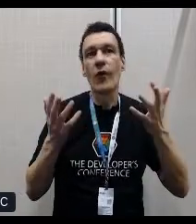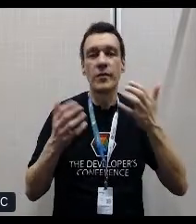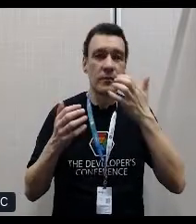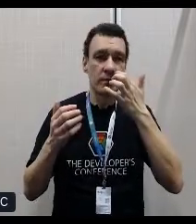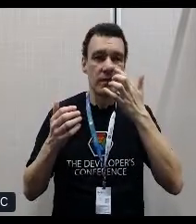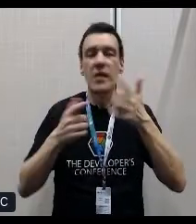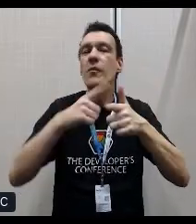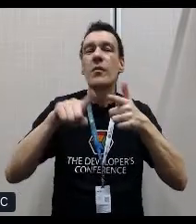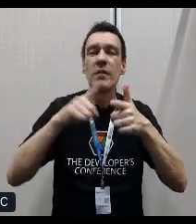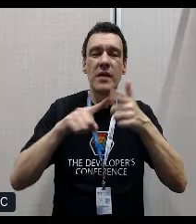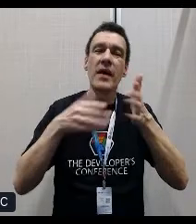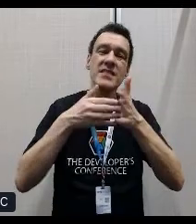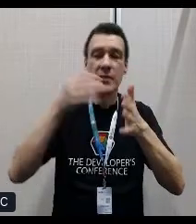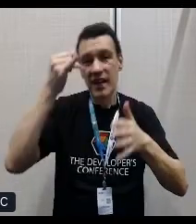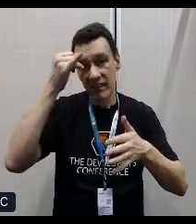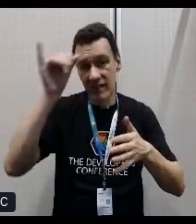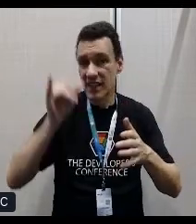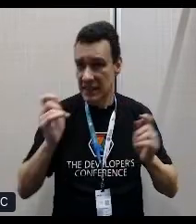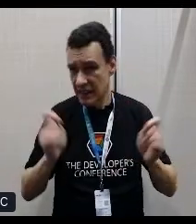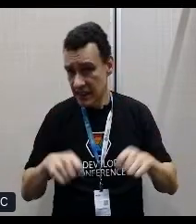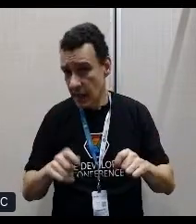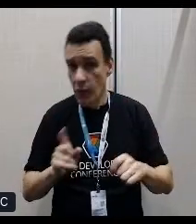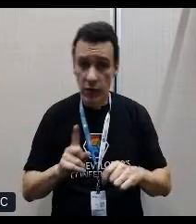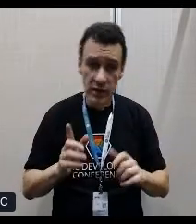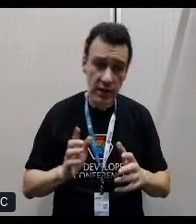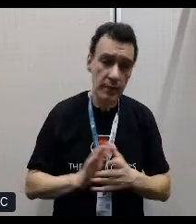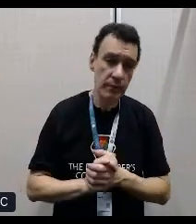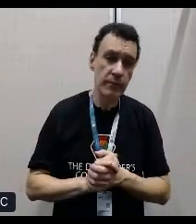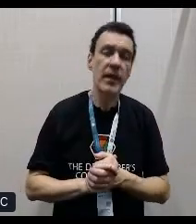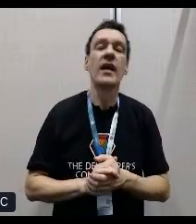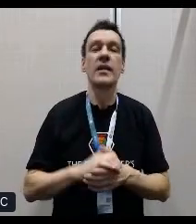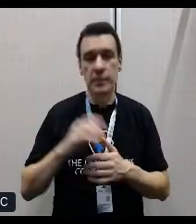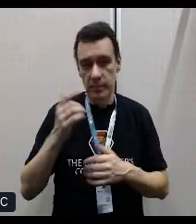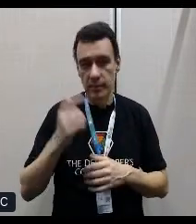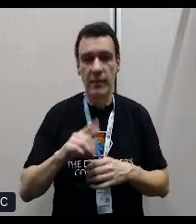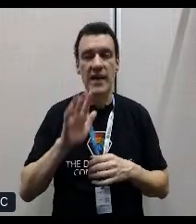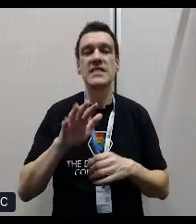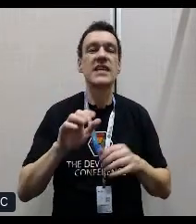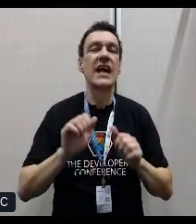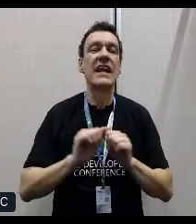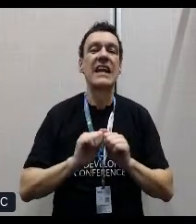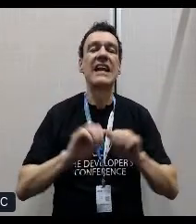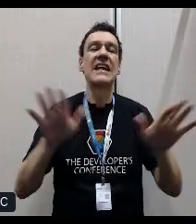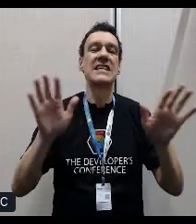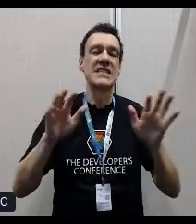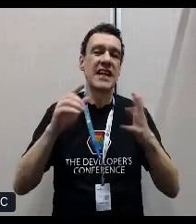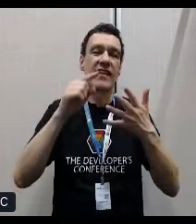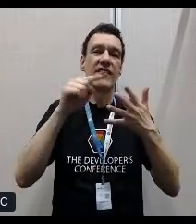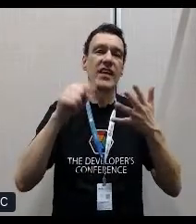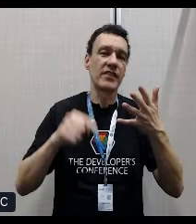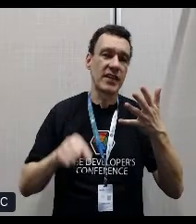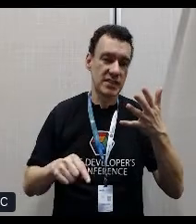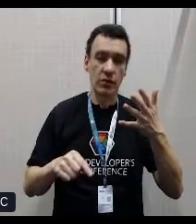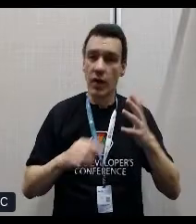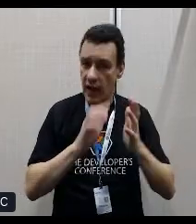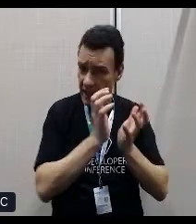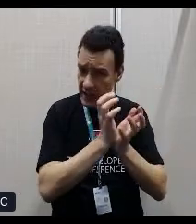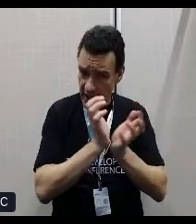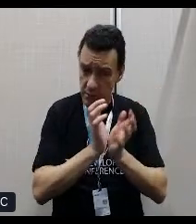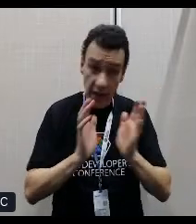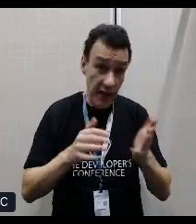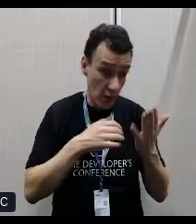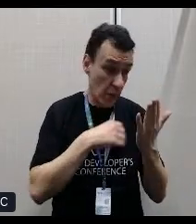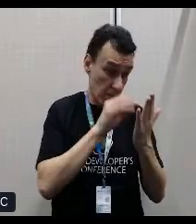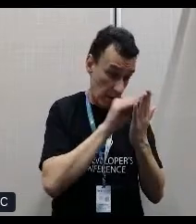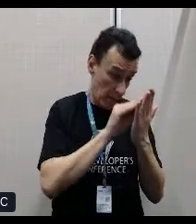E o 7, distribuir listas de verificação. Você compartilhou as listas de verificação com a sua equipe, então deixa toda a